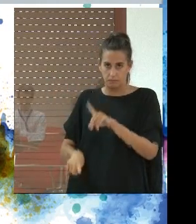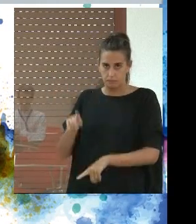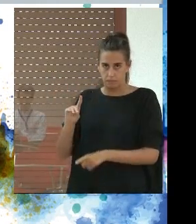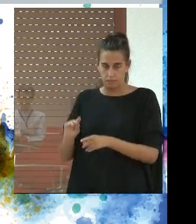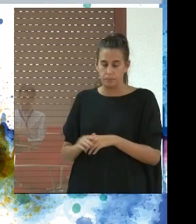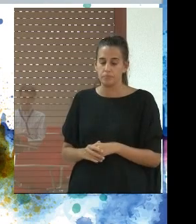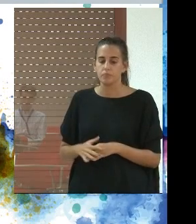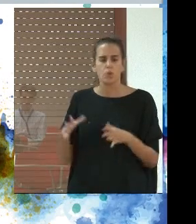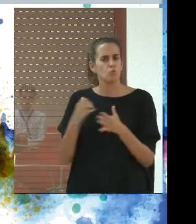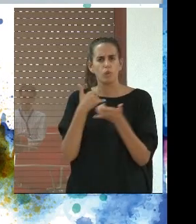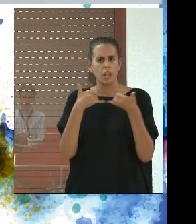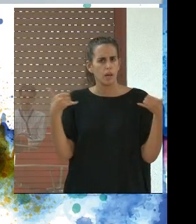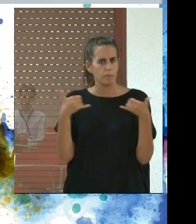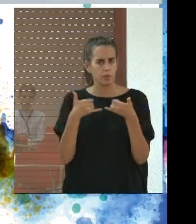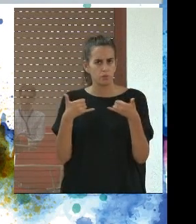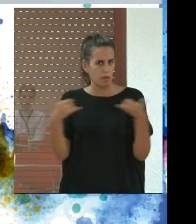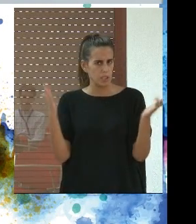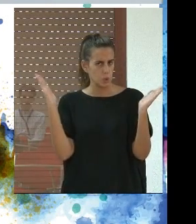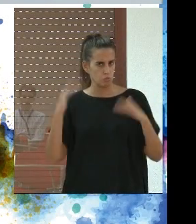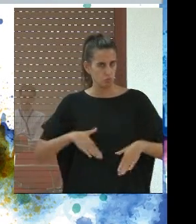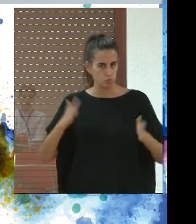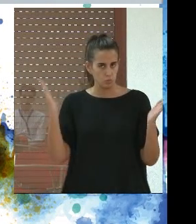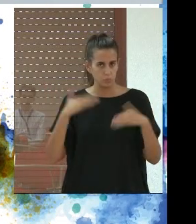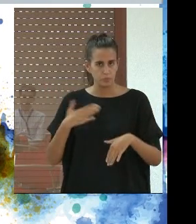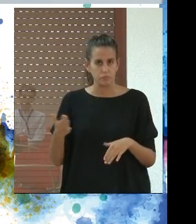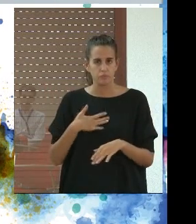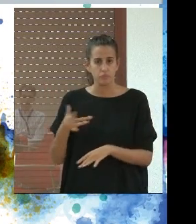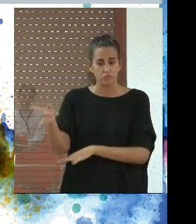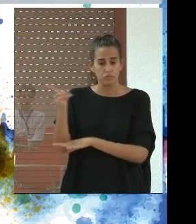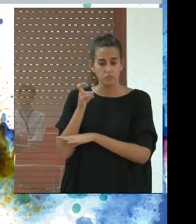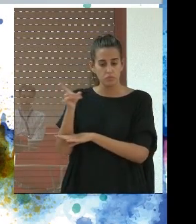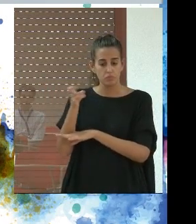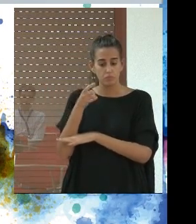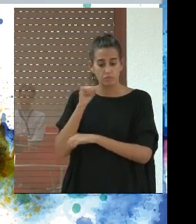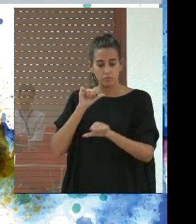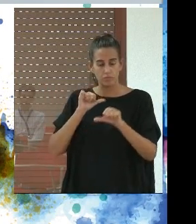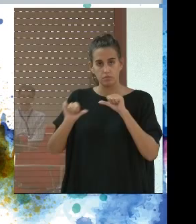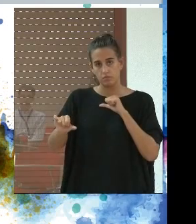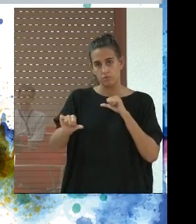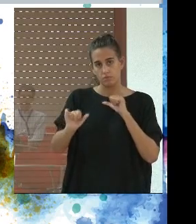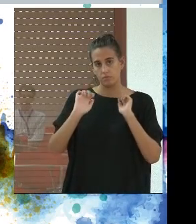Só que eu ainda tenho outro animalzinho.